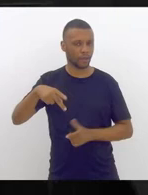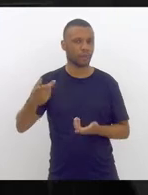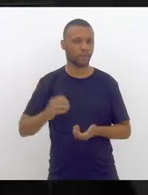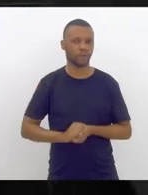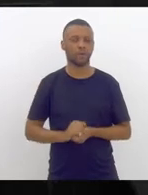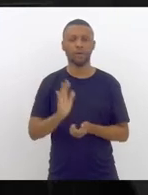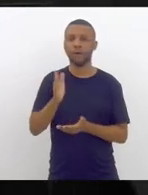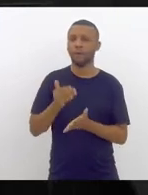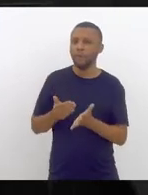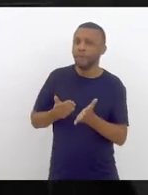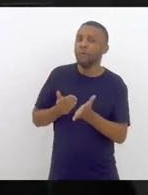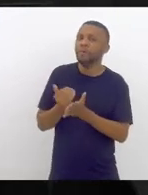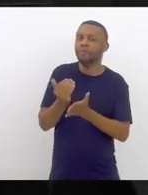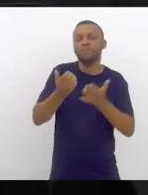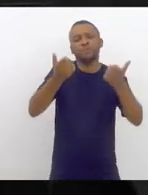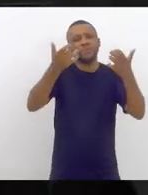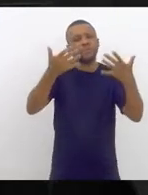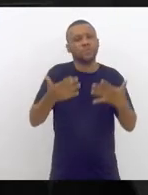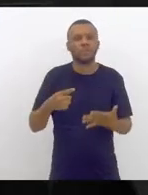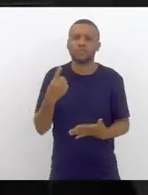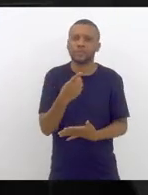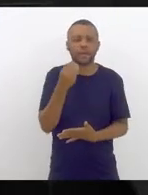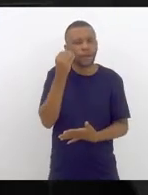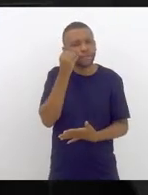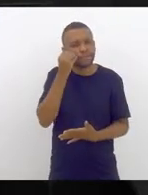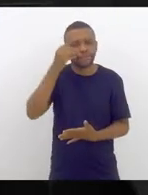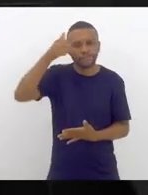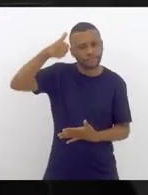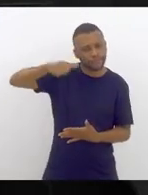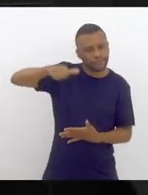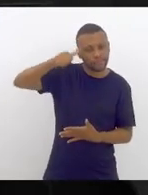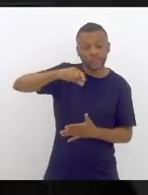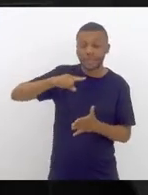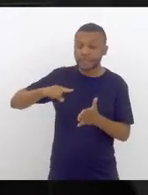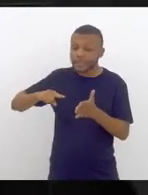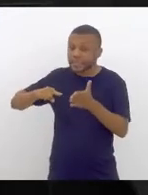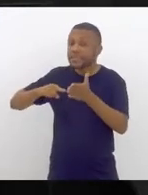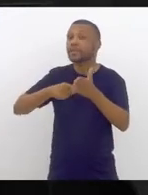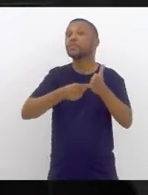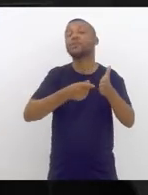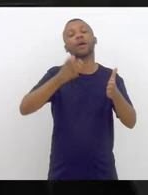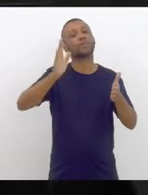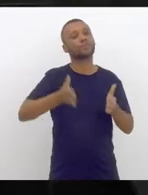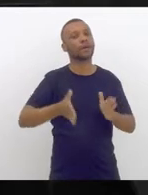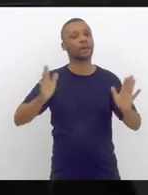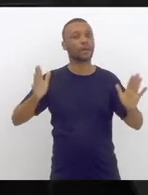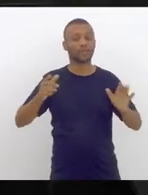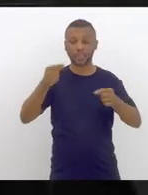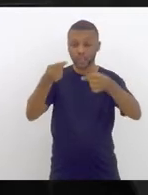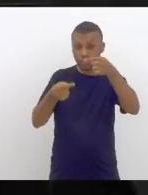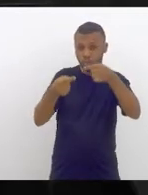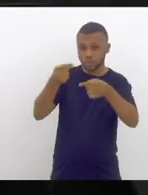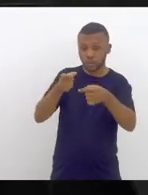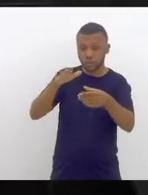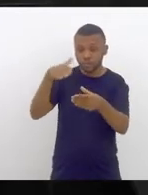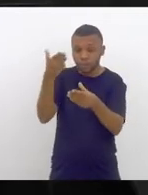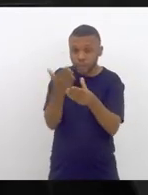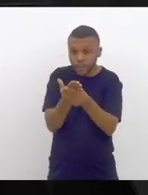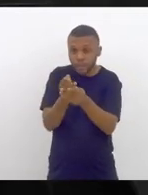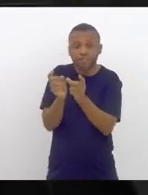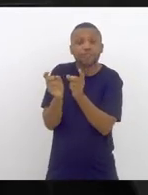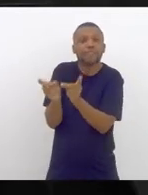iniciando aquilo que nós já víamos denunciado na discussão do processo da Cedae